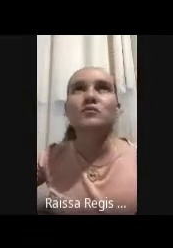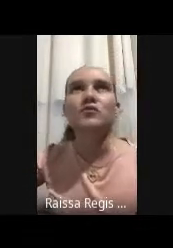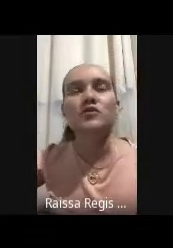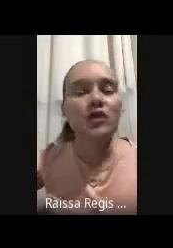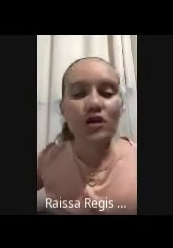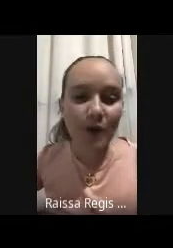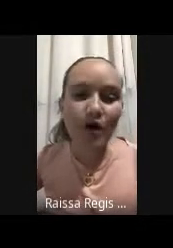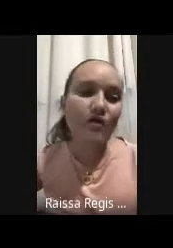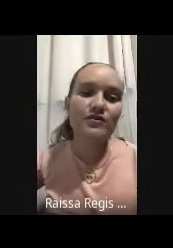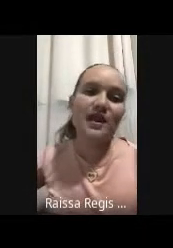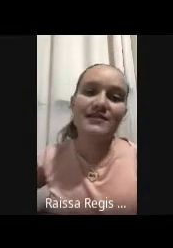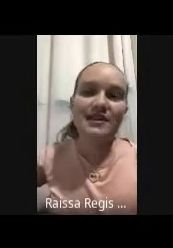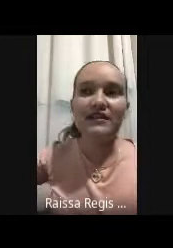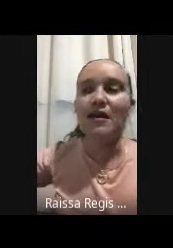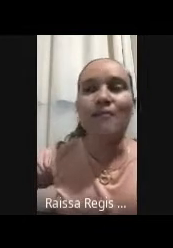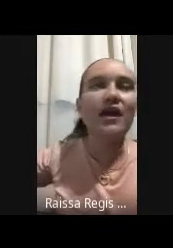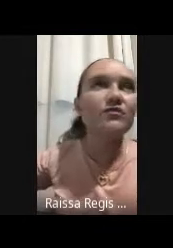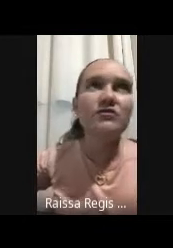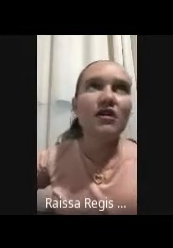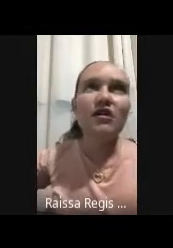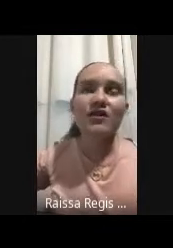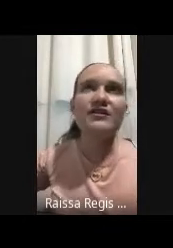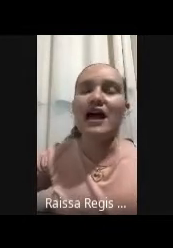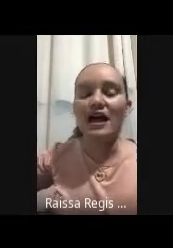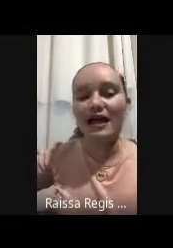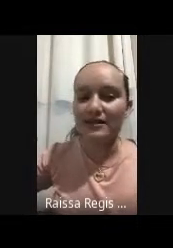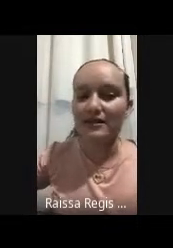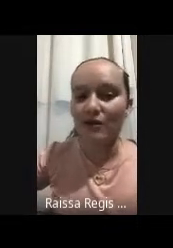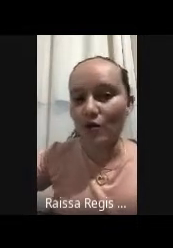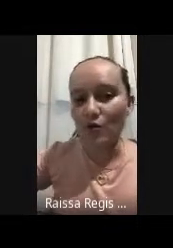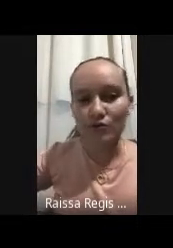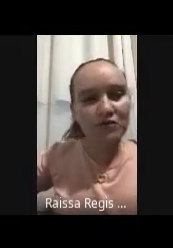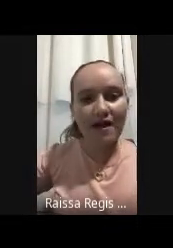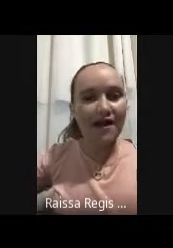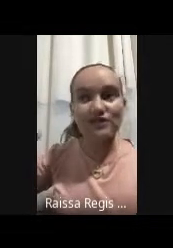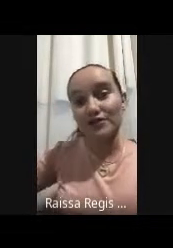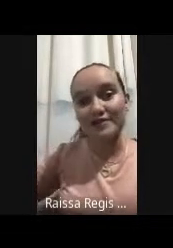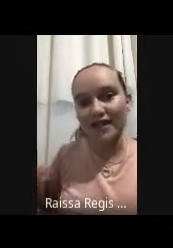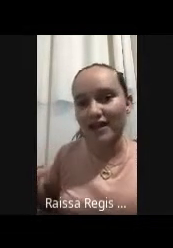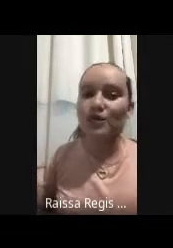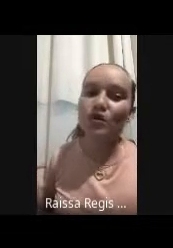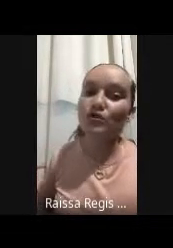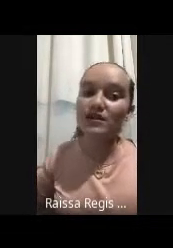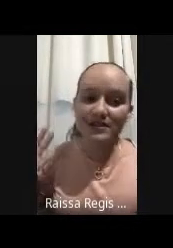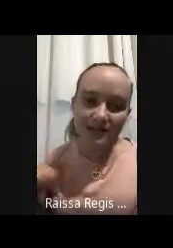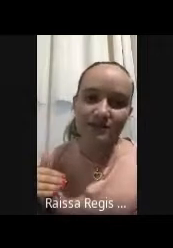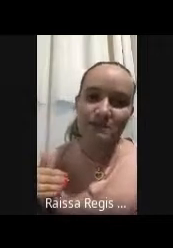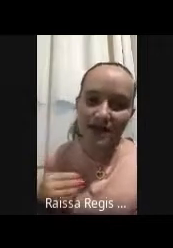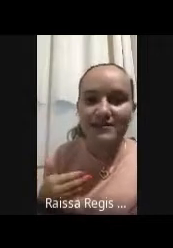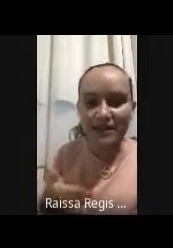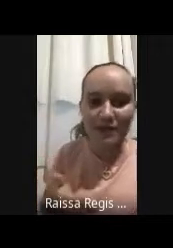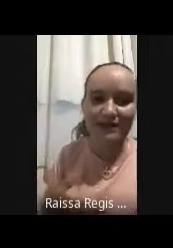outro tipo de povos, a escrita é menos valorizada, ou ah, é só desenho. Não, todas as